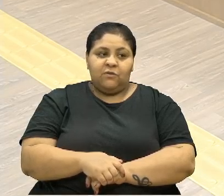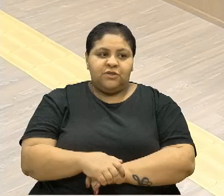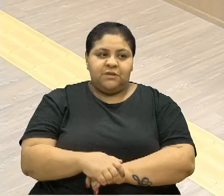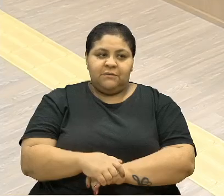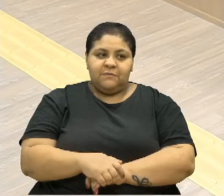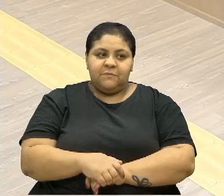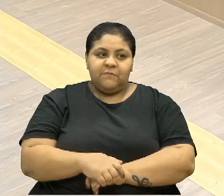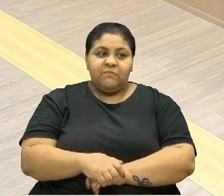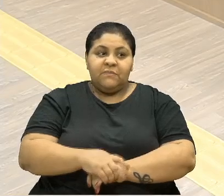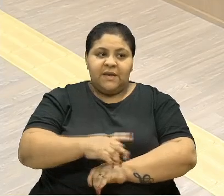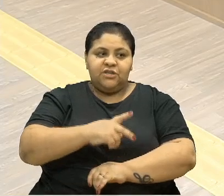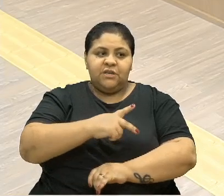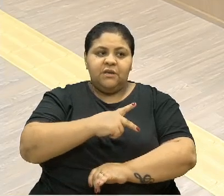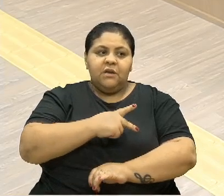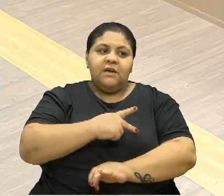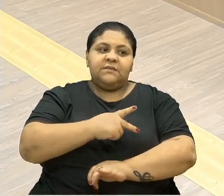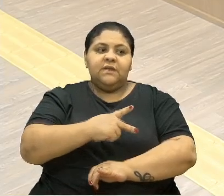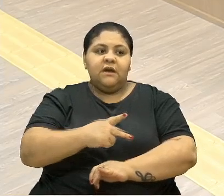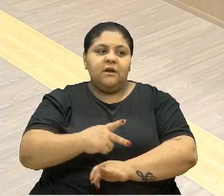Senhora